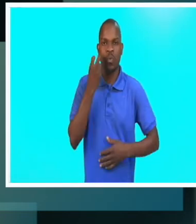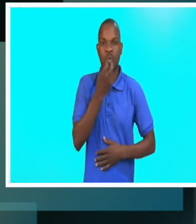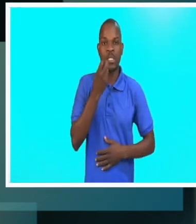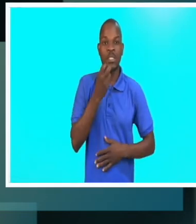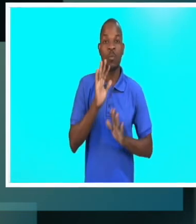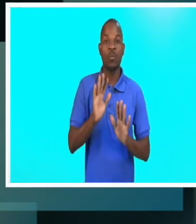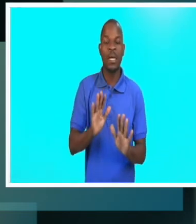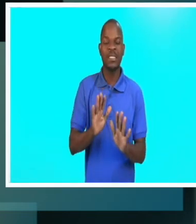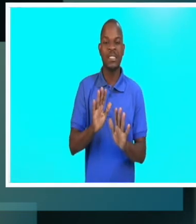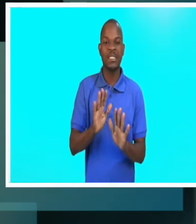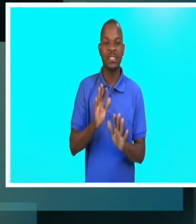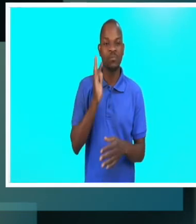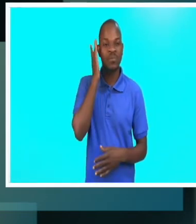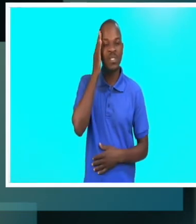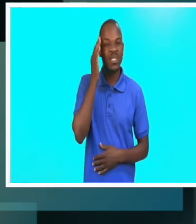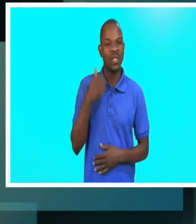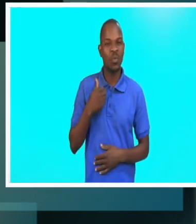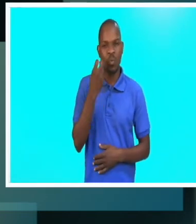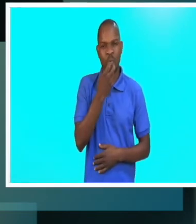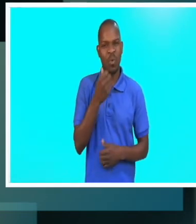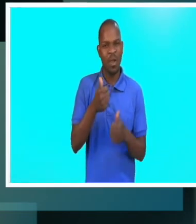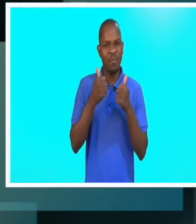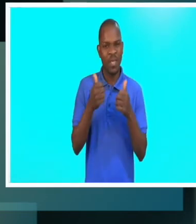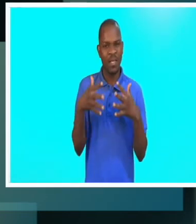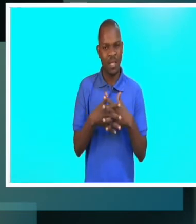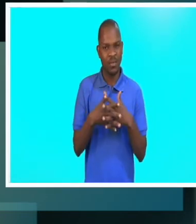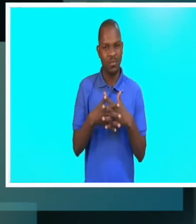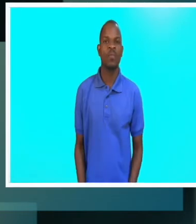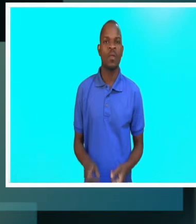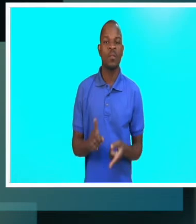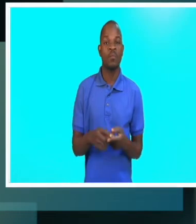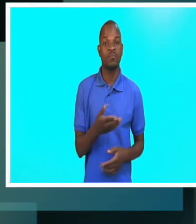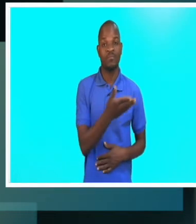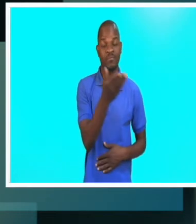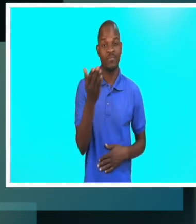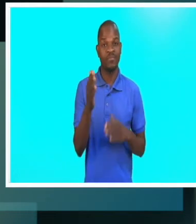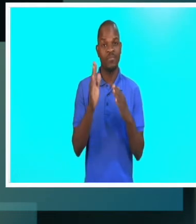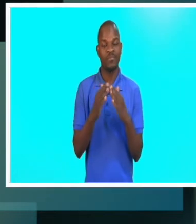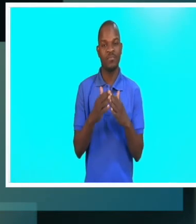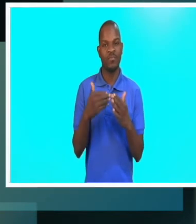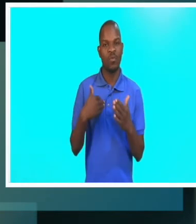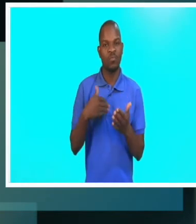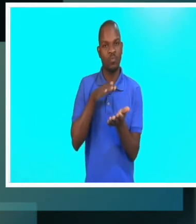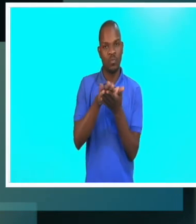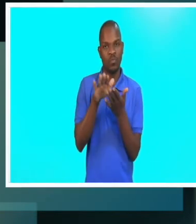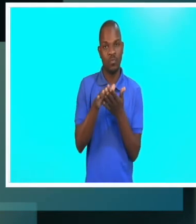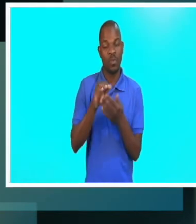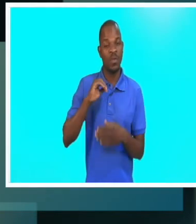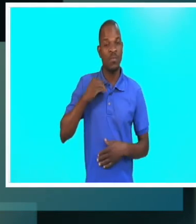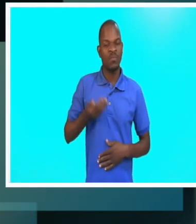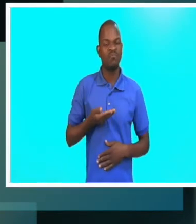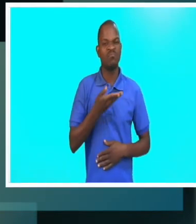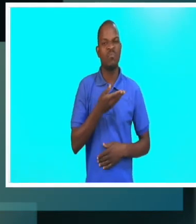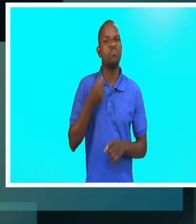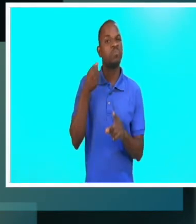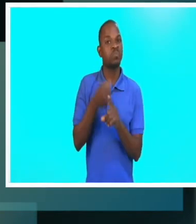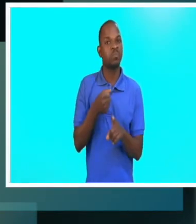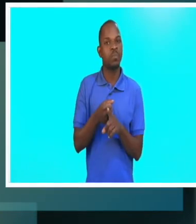repente, parei. Eu disse, não, será que isso vai falar bem? Para o amigo do legislador dizer que a Isai é uma mulher